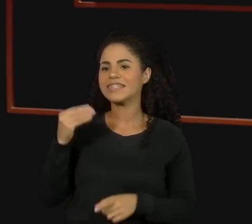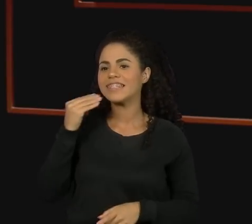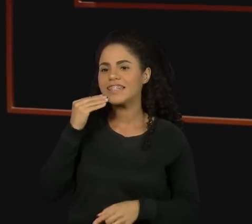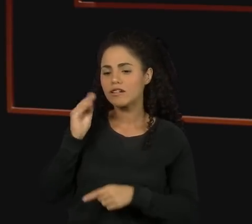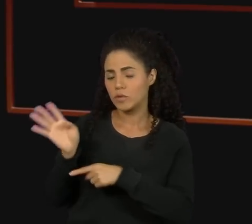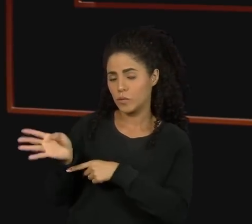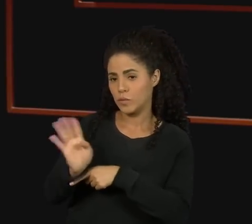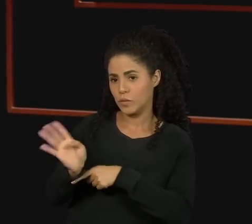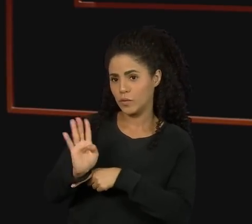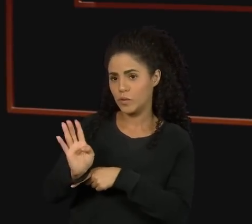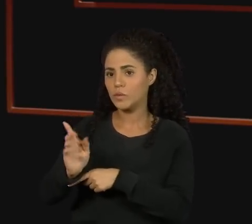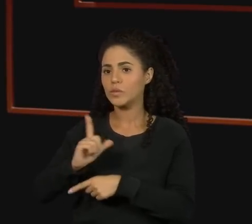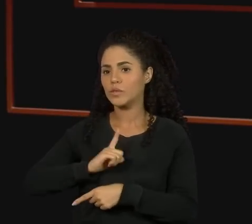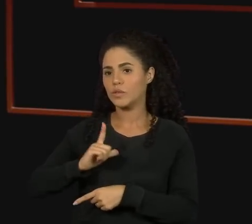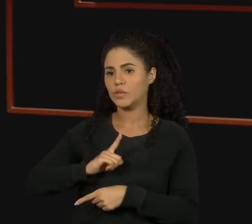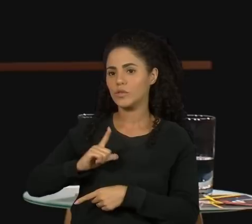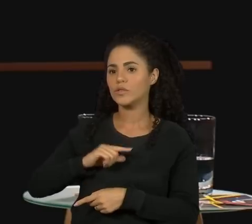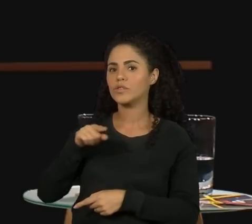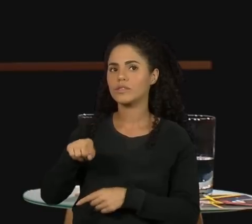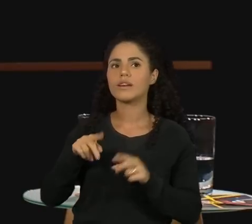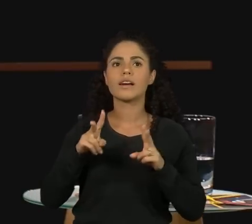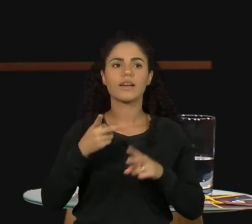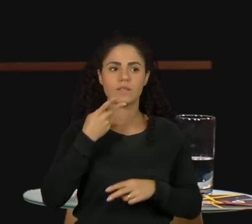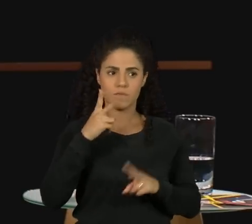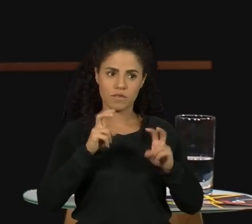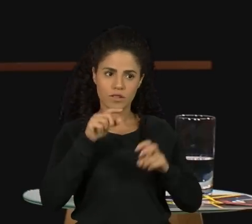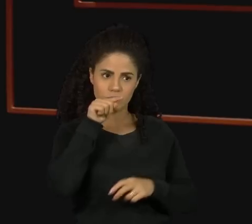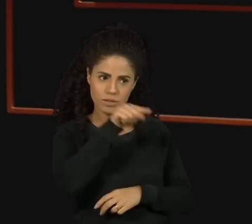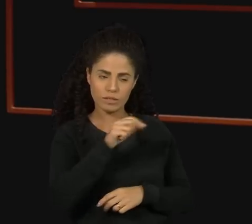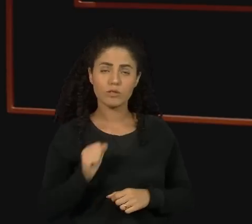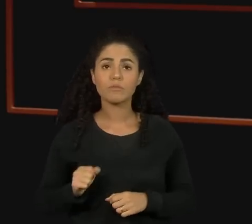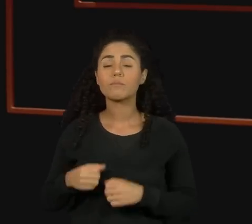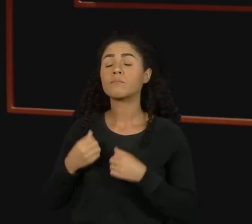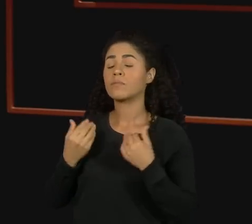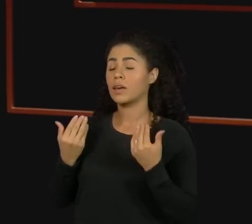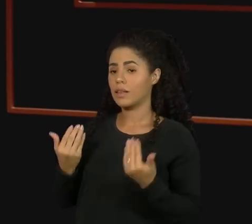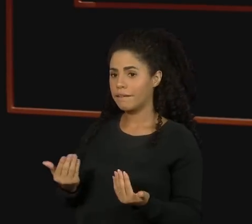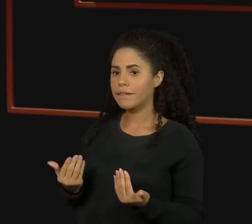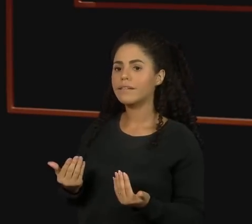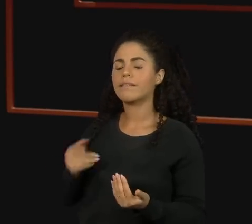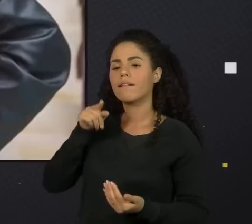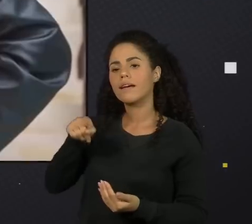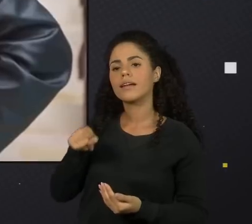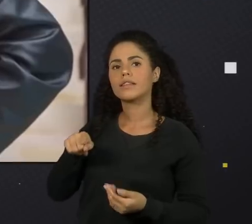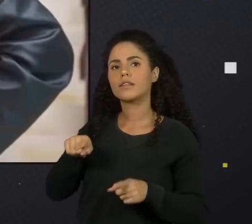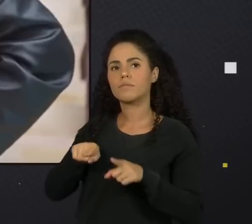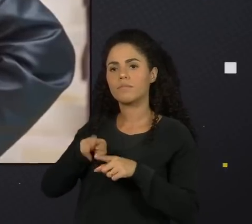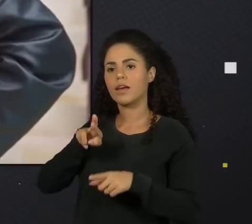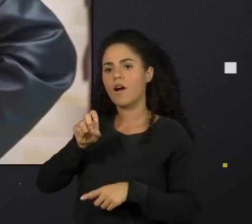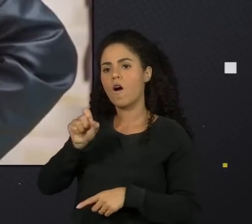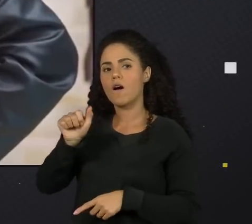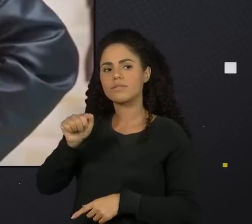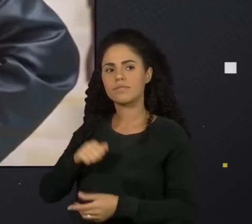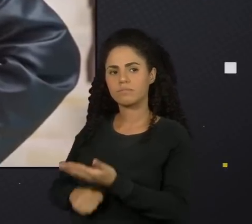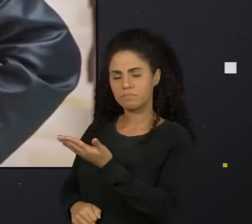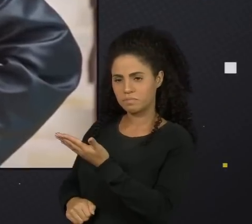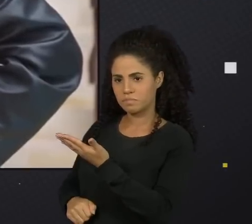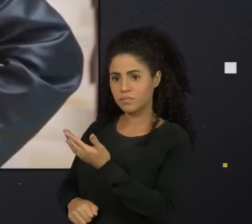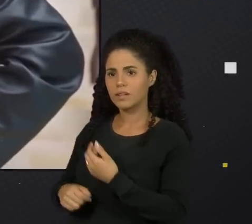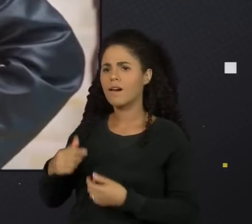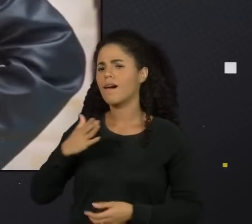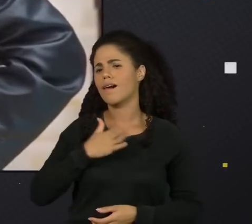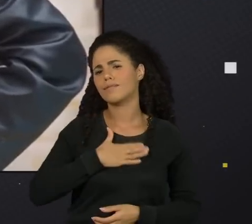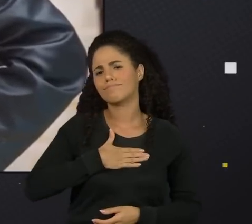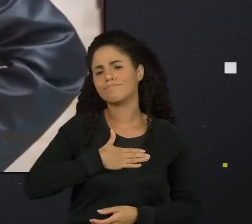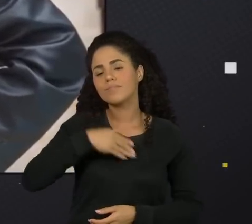do Zé Celso. Nós vamos falar sobre isso daqui a pouco. E aí a Rosinha vai assistir, é meu